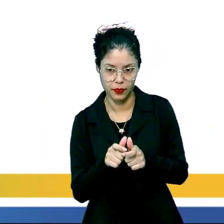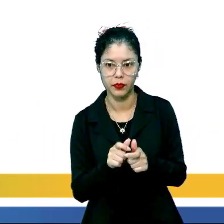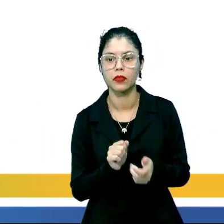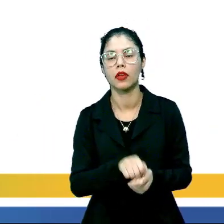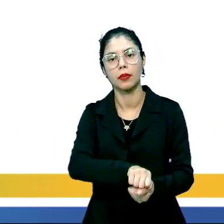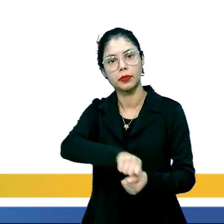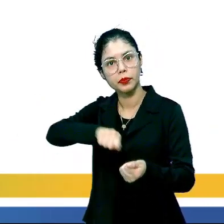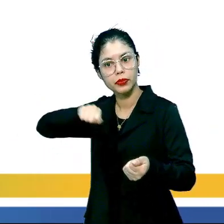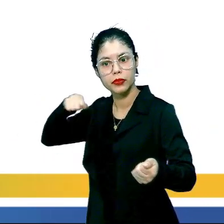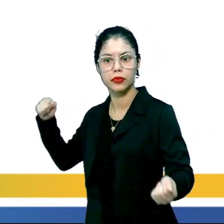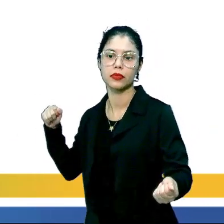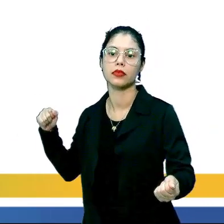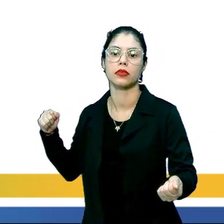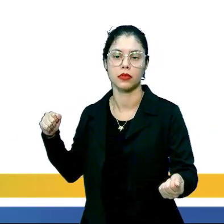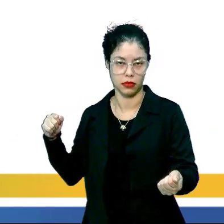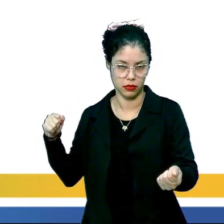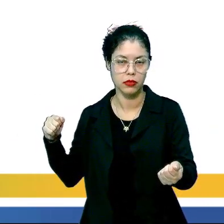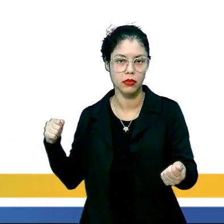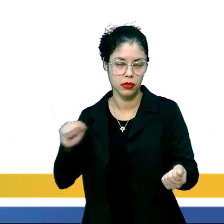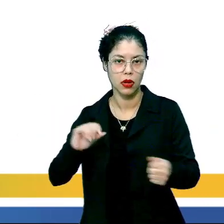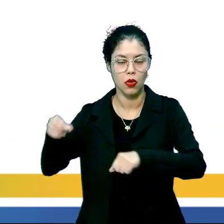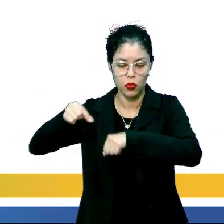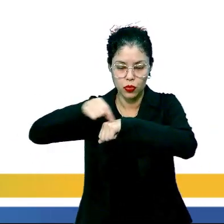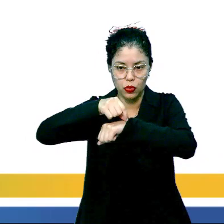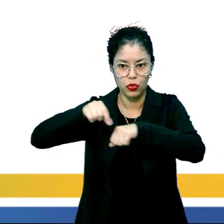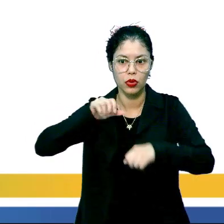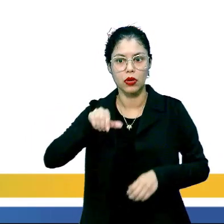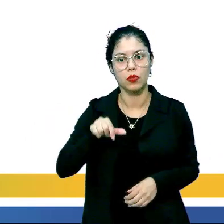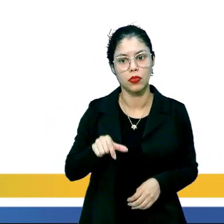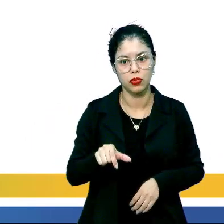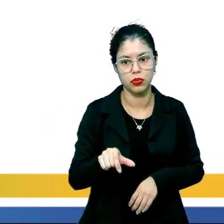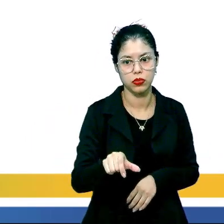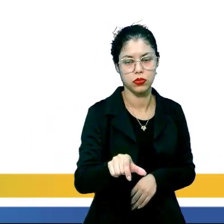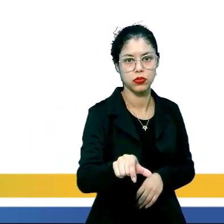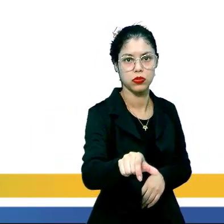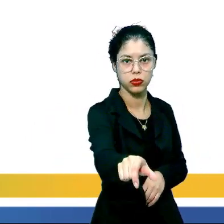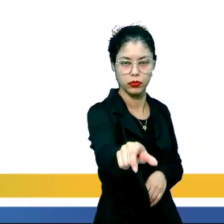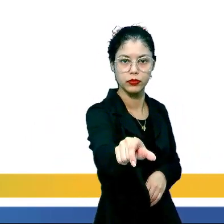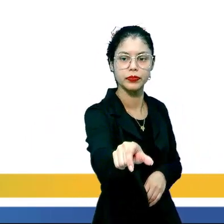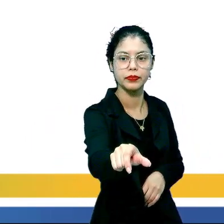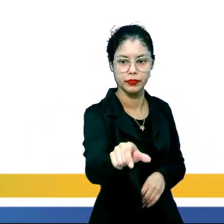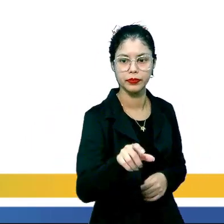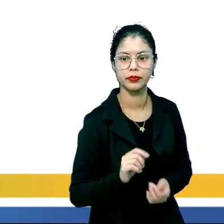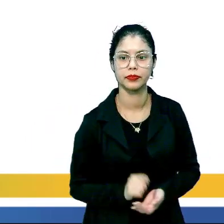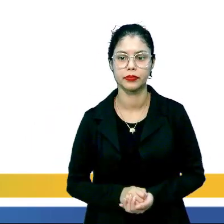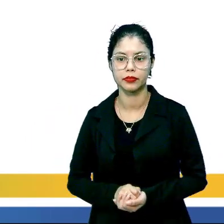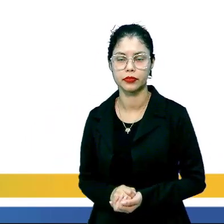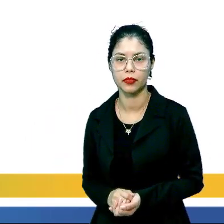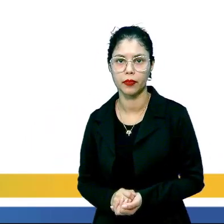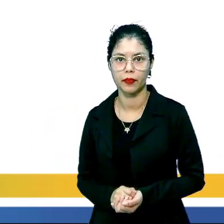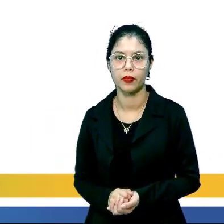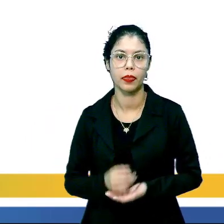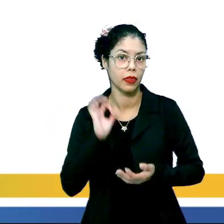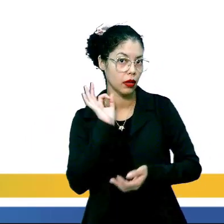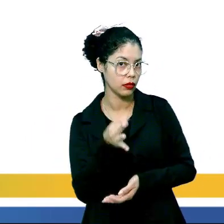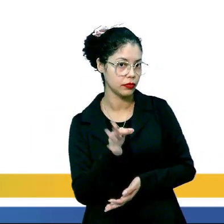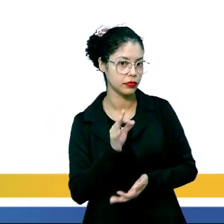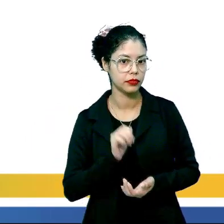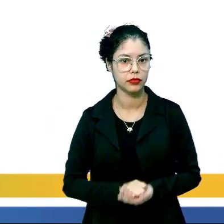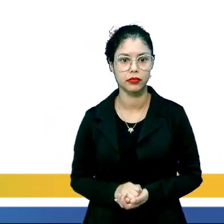vai puxar essa mola, tá? O carrinho, e vai comprimir a mola e quando soltar a mola vai empurrar o carrinho,